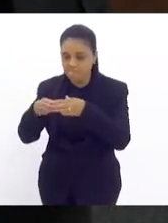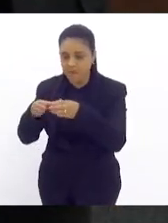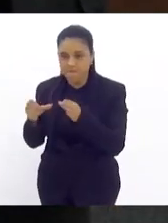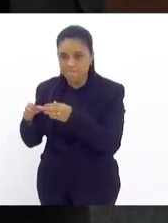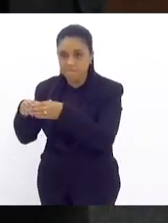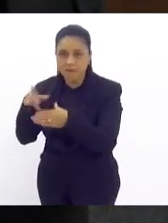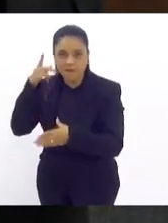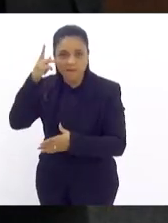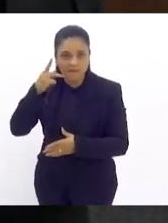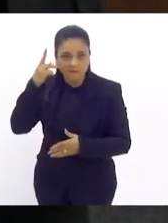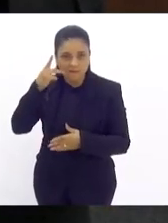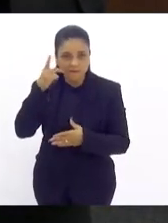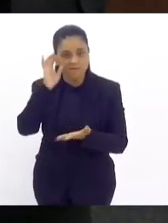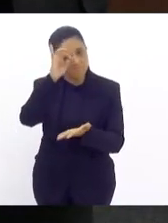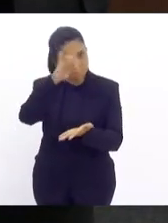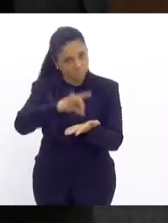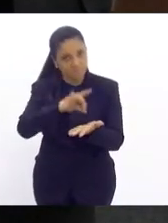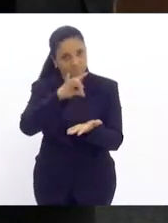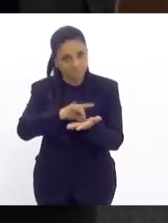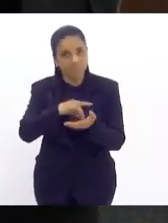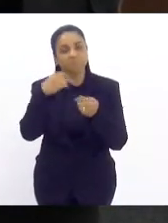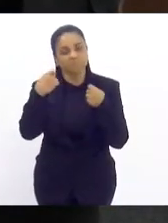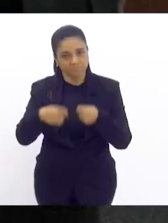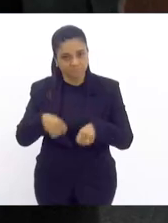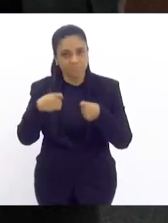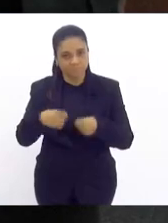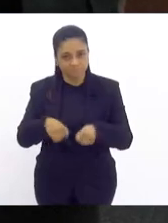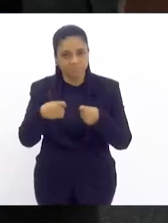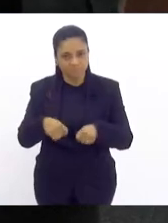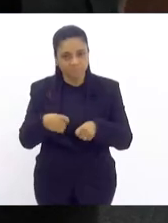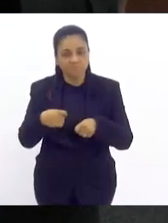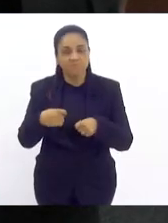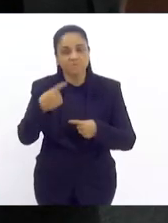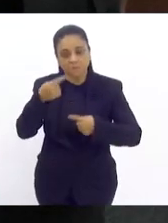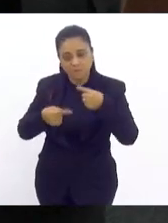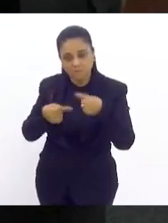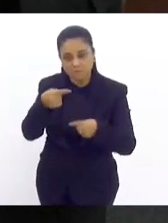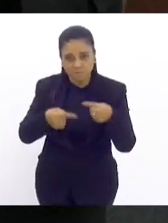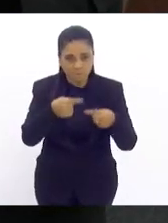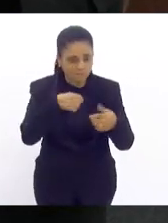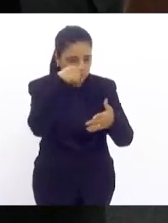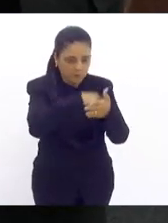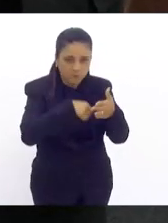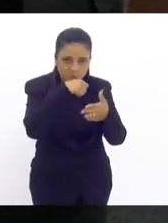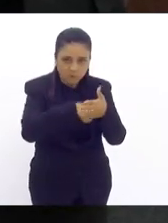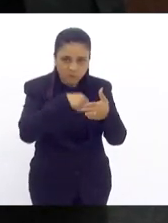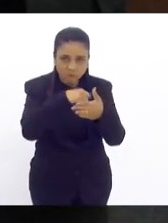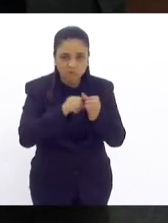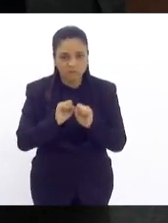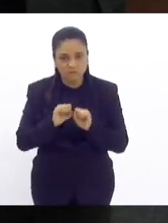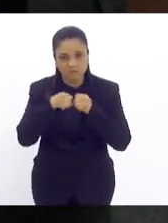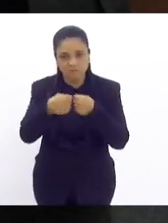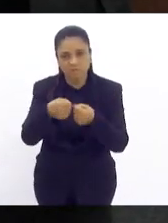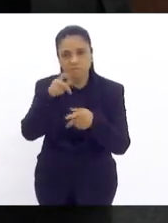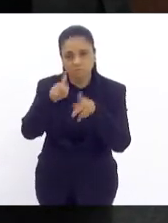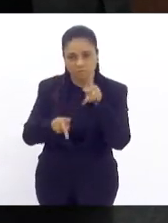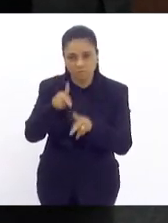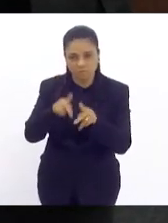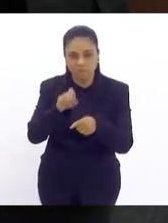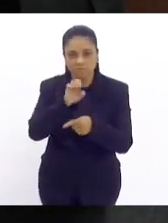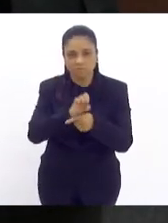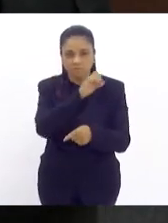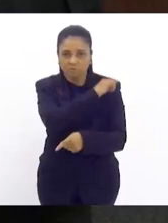que são legítimas e necessárias para a gente travar as boas lutas em defesa do povo do Estado do Rio de Janeiro